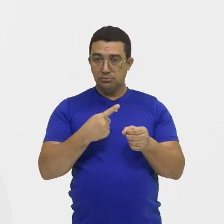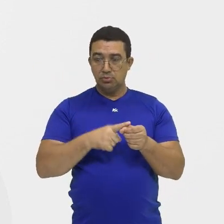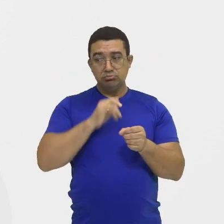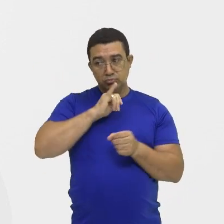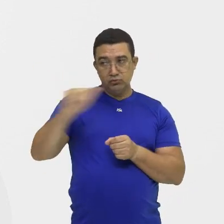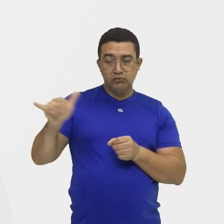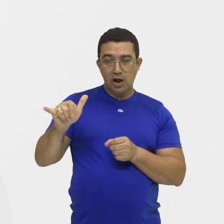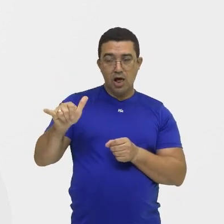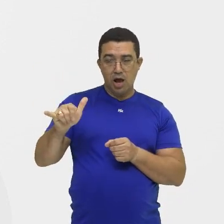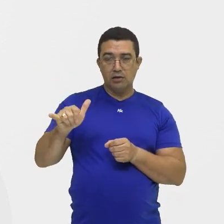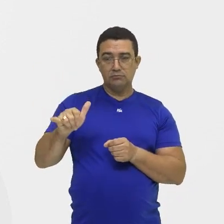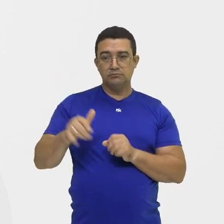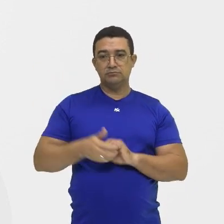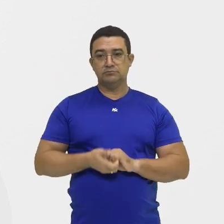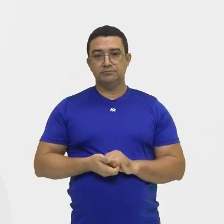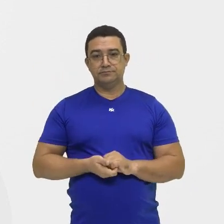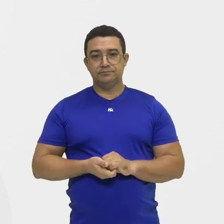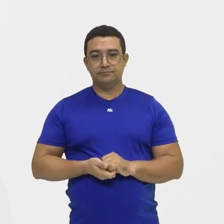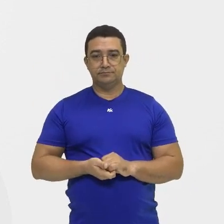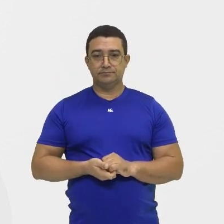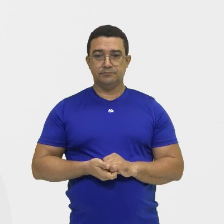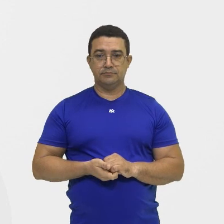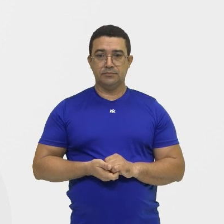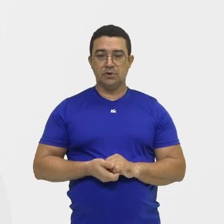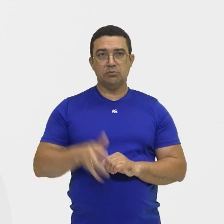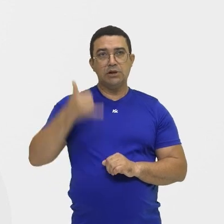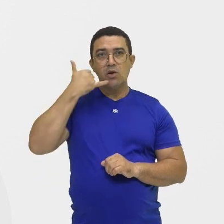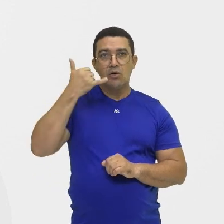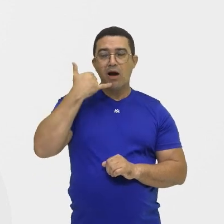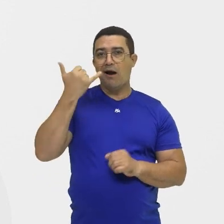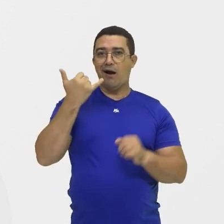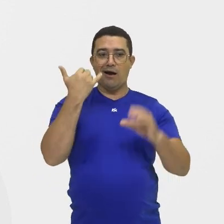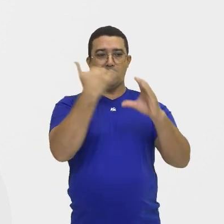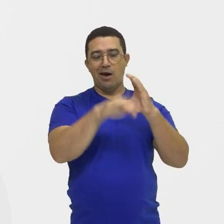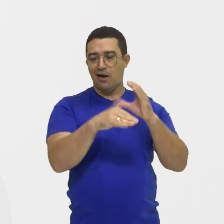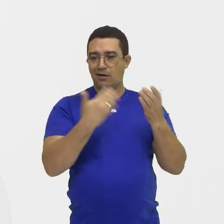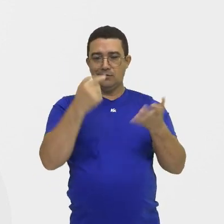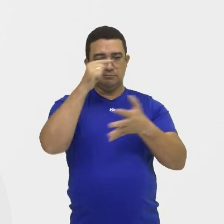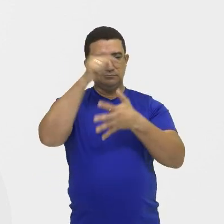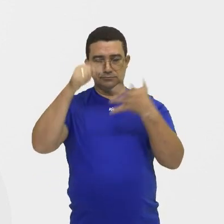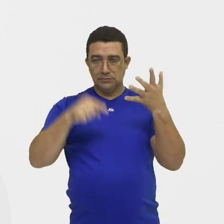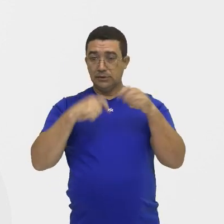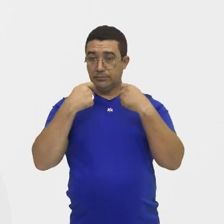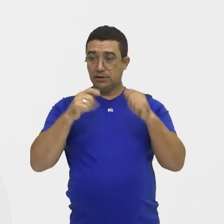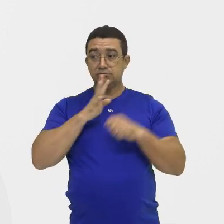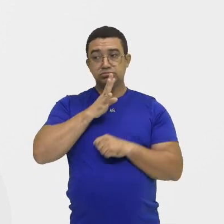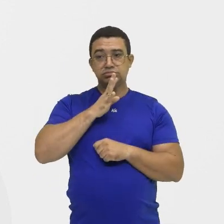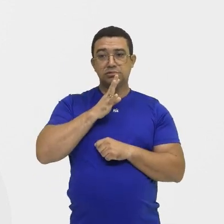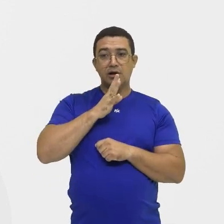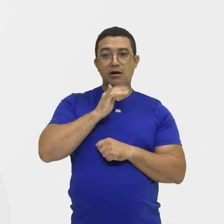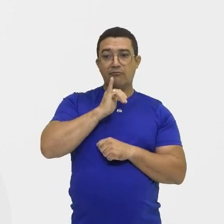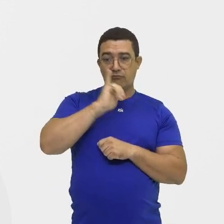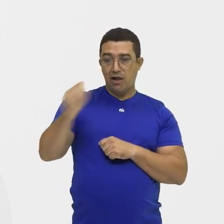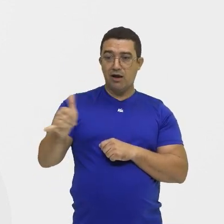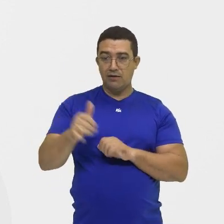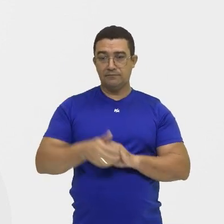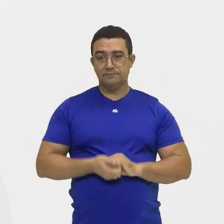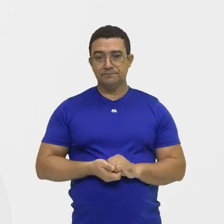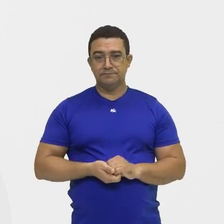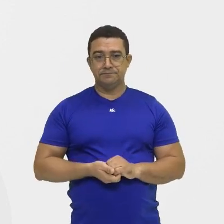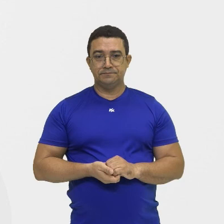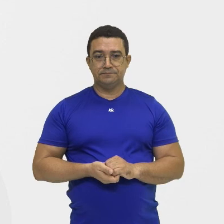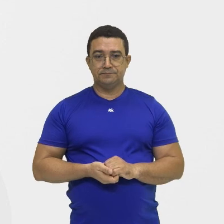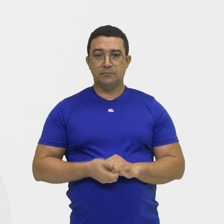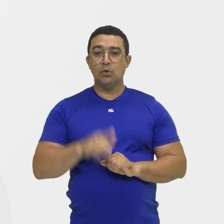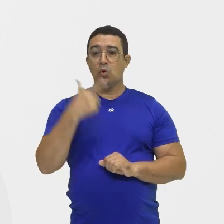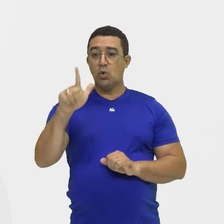horas. Comunicar de qualquer jeito, né, pelo celular, não sei, vai ter que comunicar, a lei determina isso. Uma outra